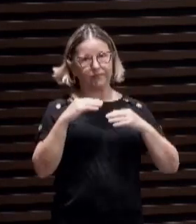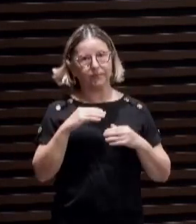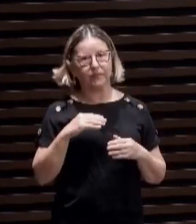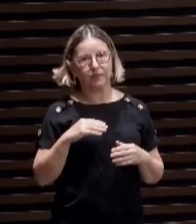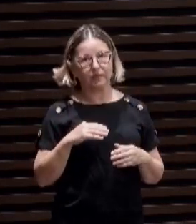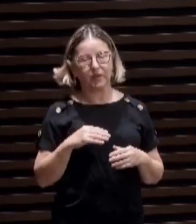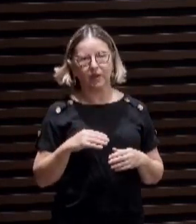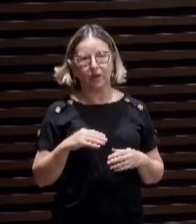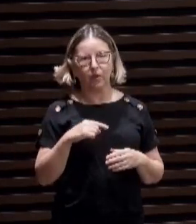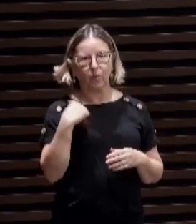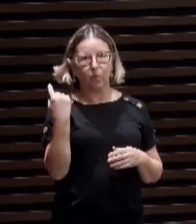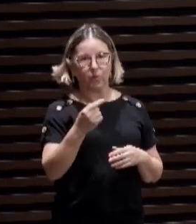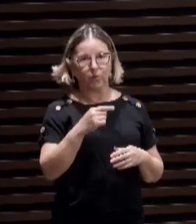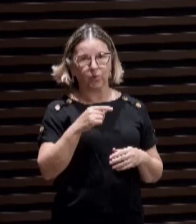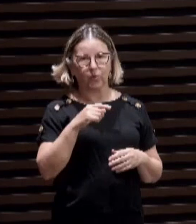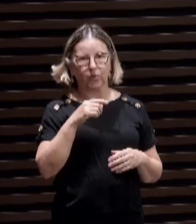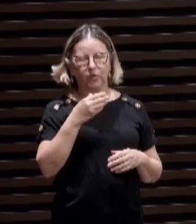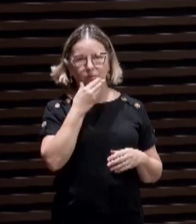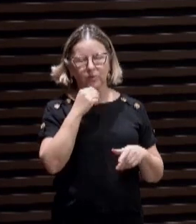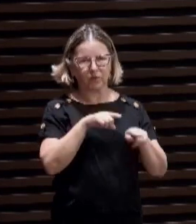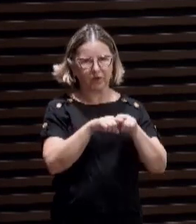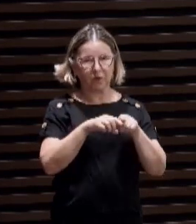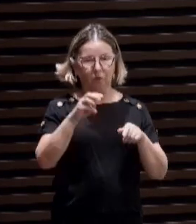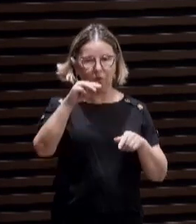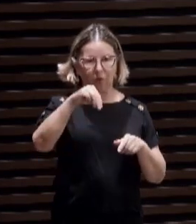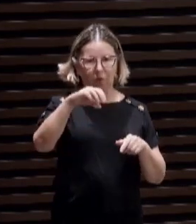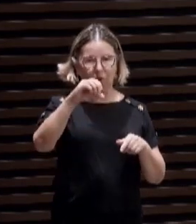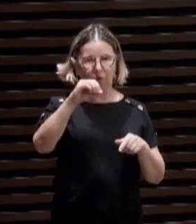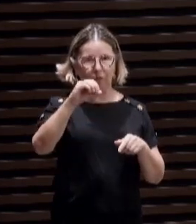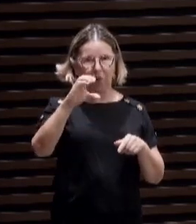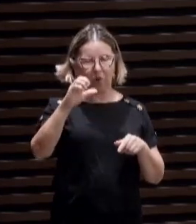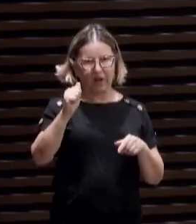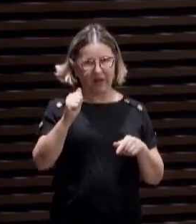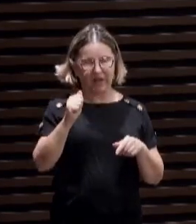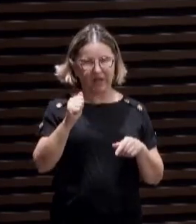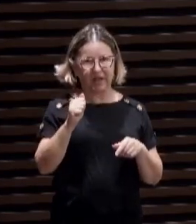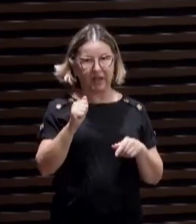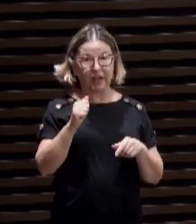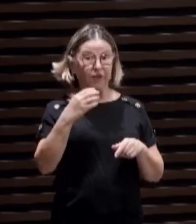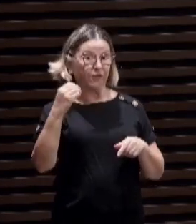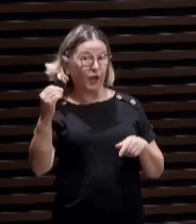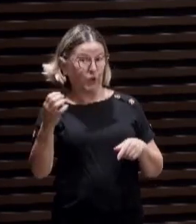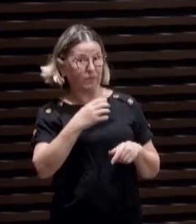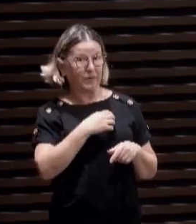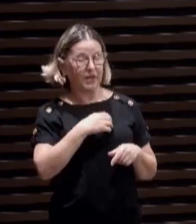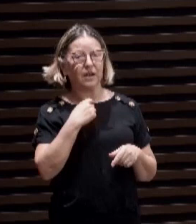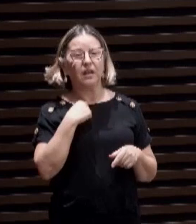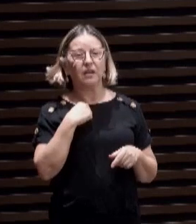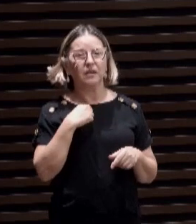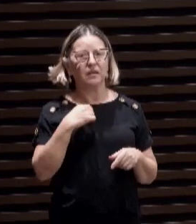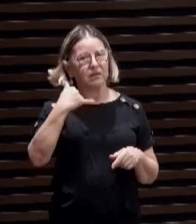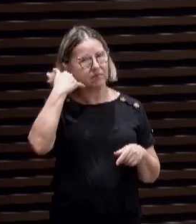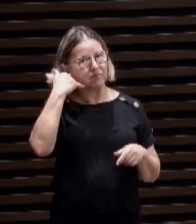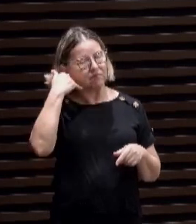Antes disso eu perguntei para ele: como é que está a sua família lá? Ele disse: a água não chegou ainda lá na casa da minha família, mas ontem eu entrei em contato